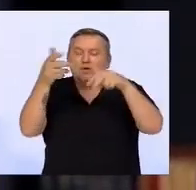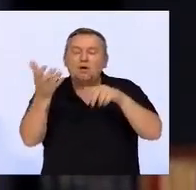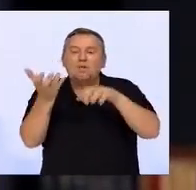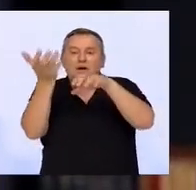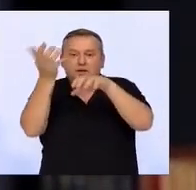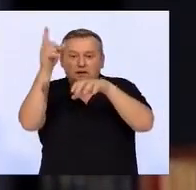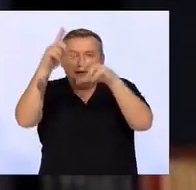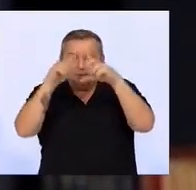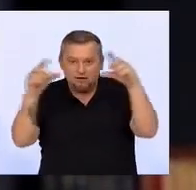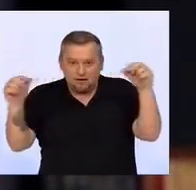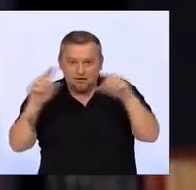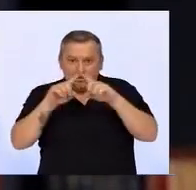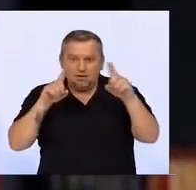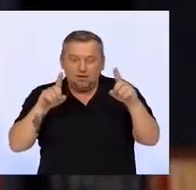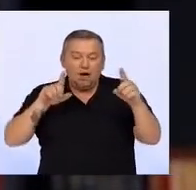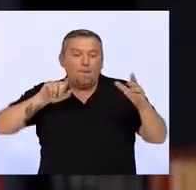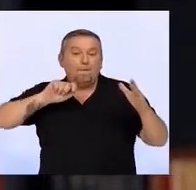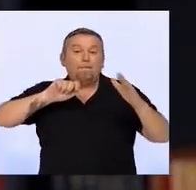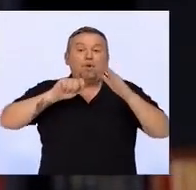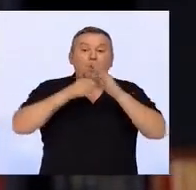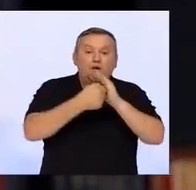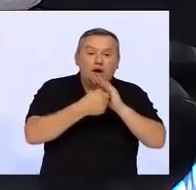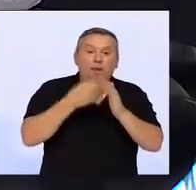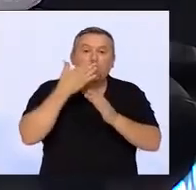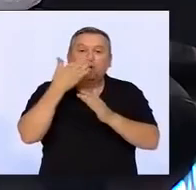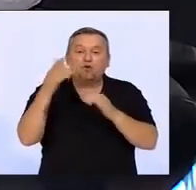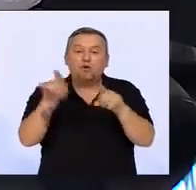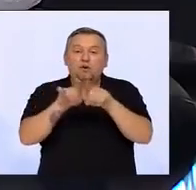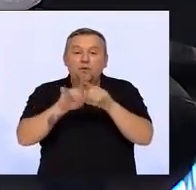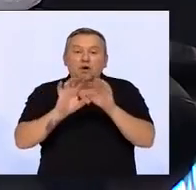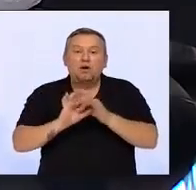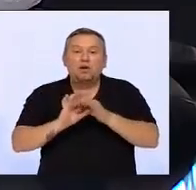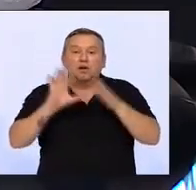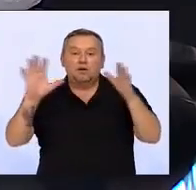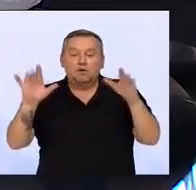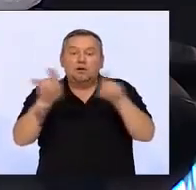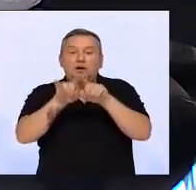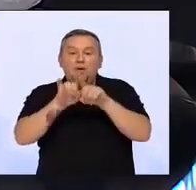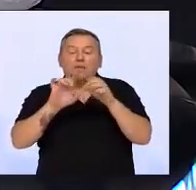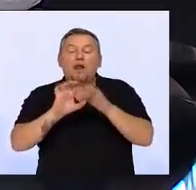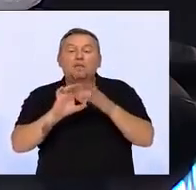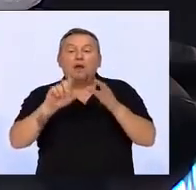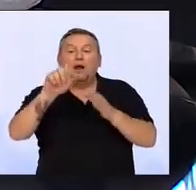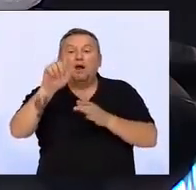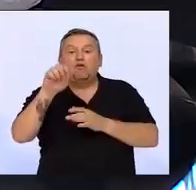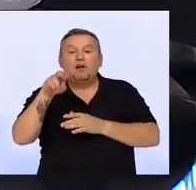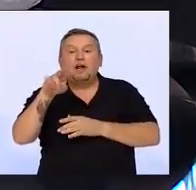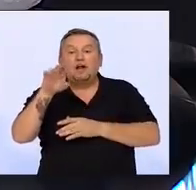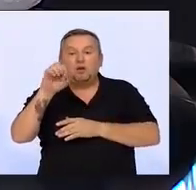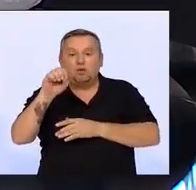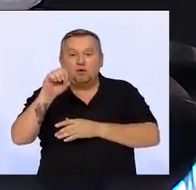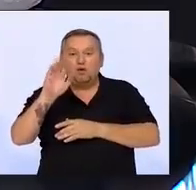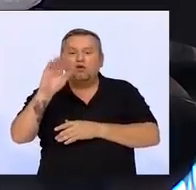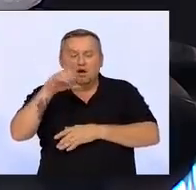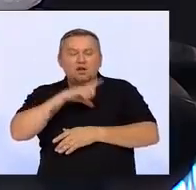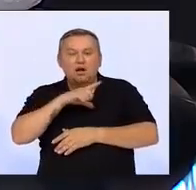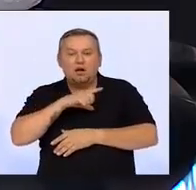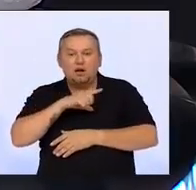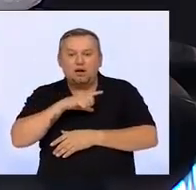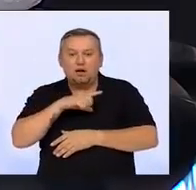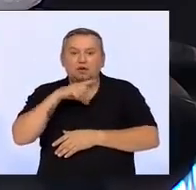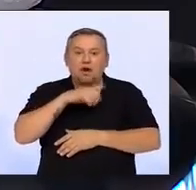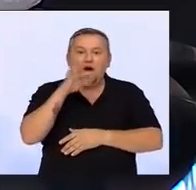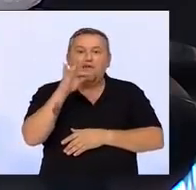bloquear a decisão, pedindo o licenciamento compulsório e a liberação do genético que a Fiocruz já tem e que vai significar